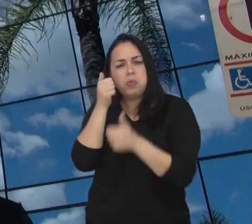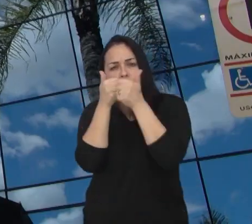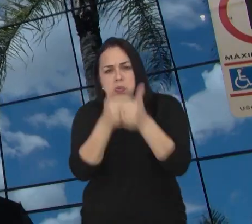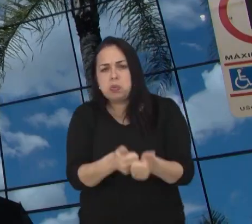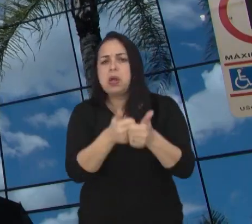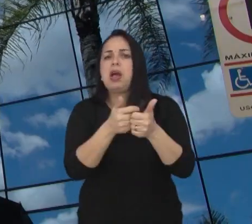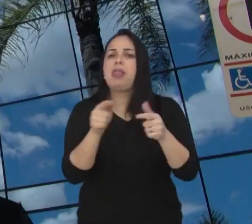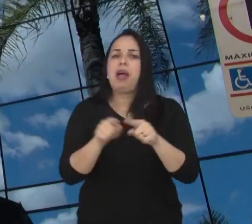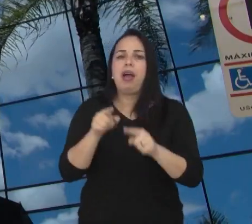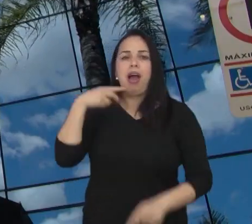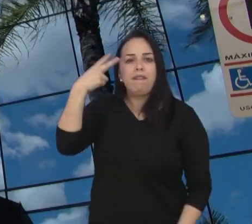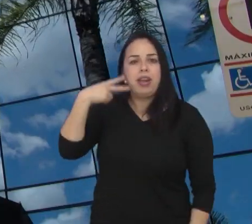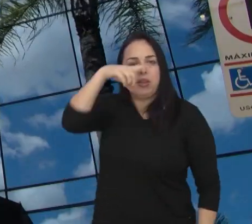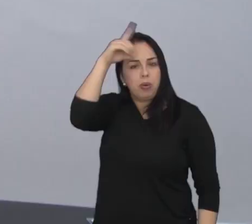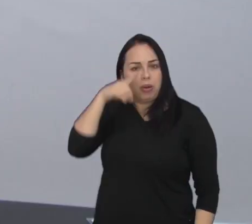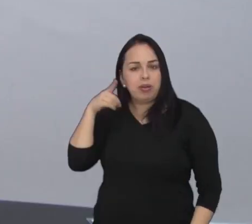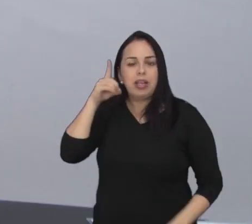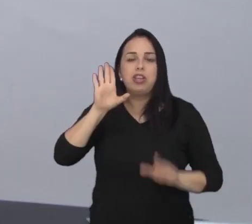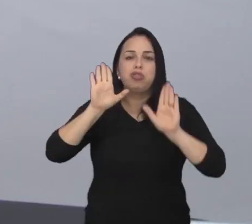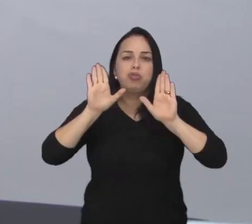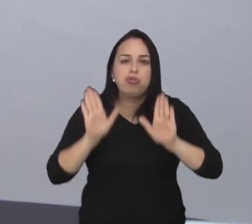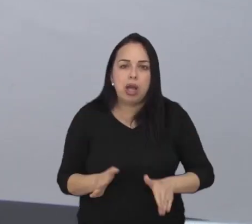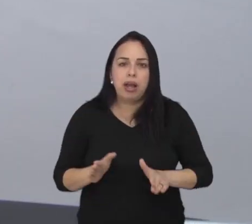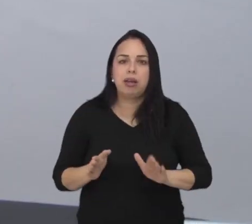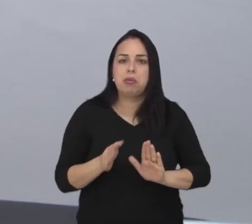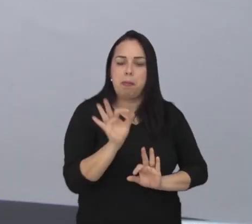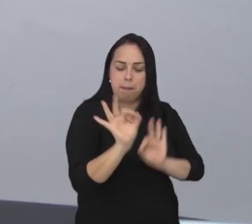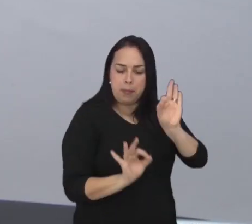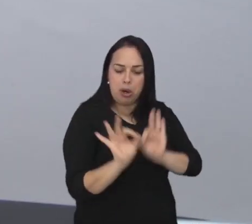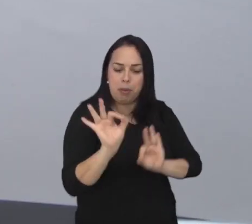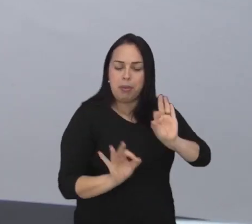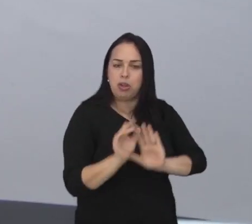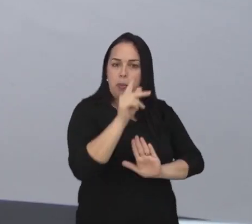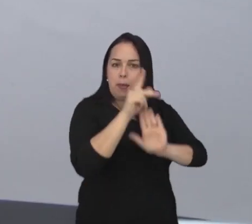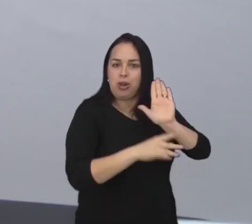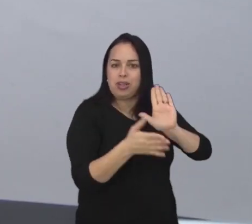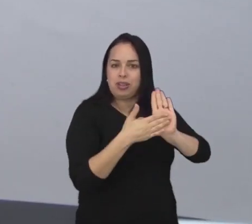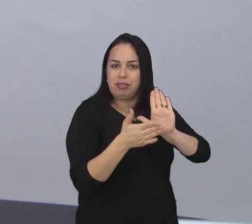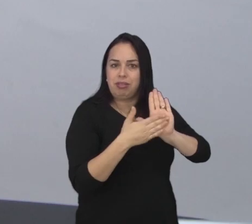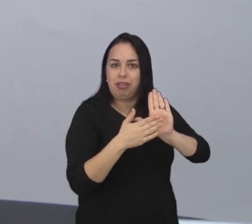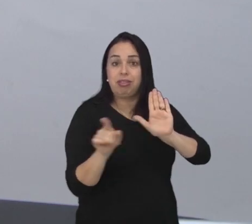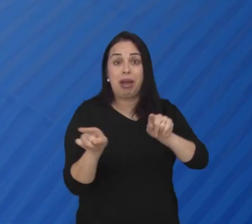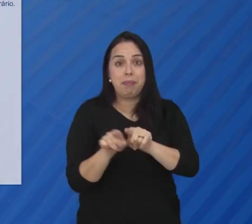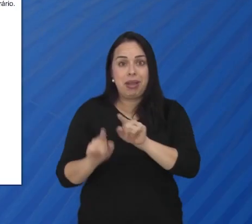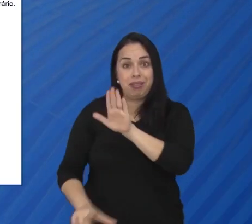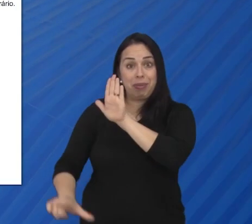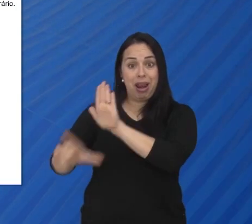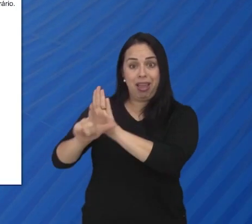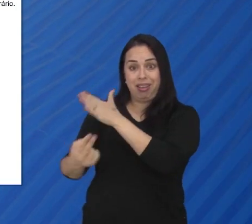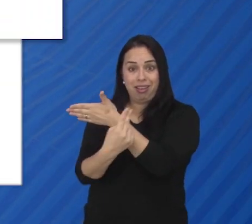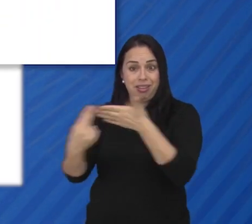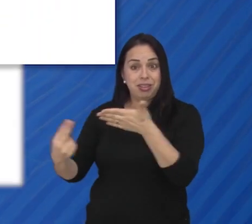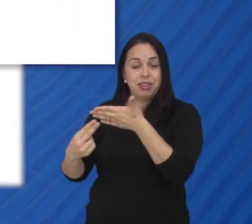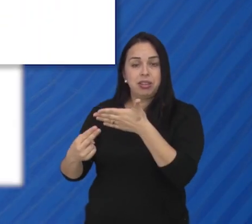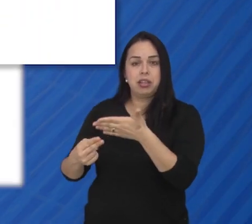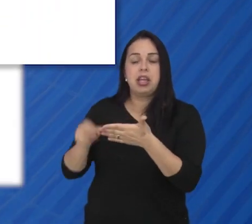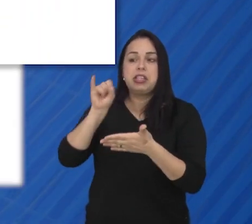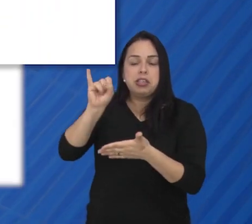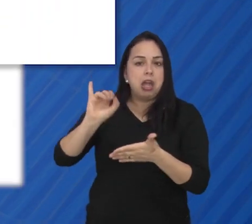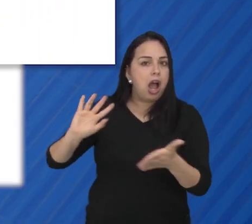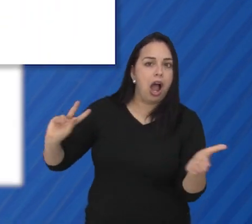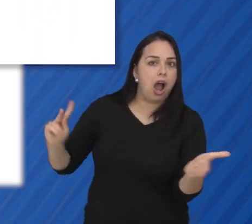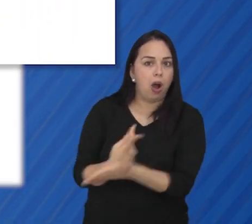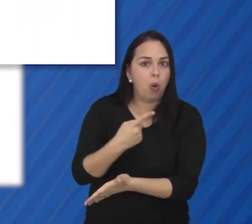é acompanhado de perto pela Câmara. A vereadora Dulce Rita já desenvolveu projetos na área e é autora de uma lei que